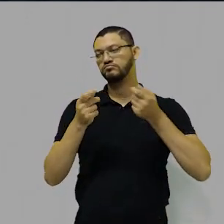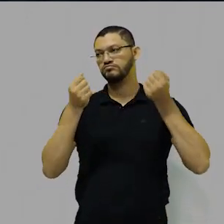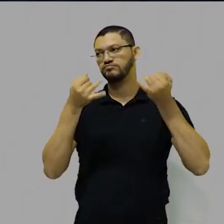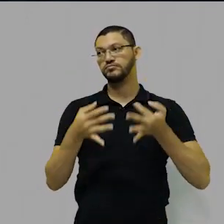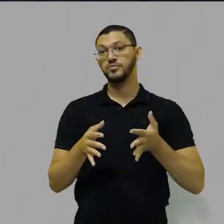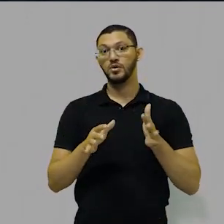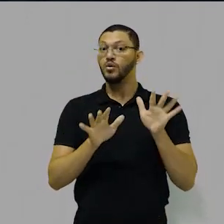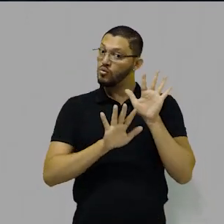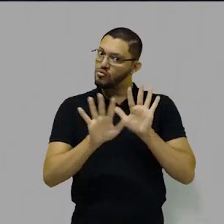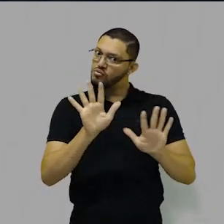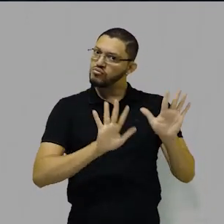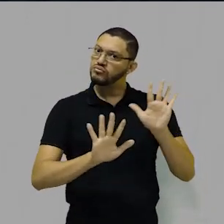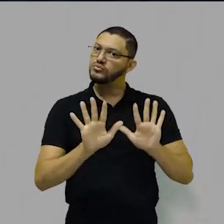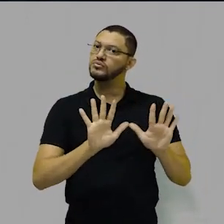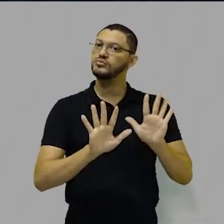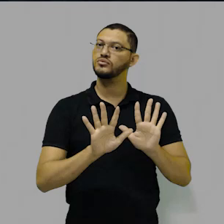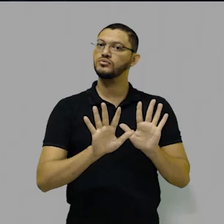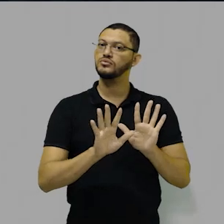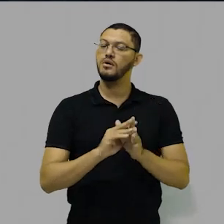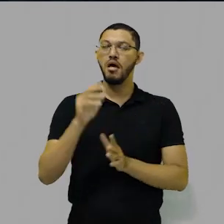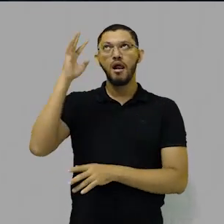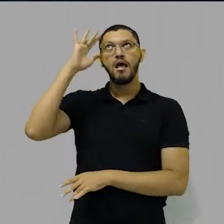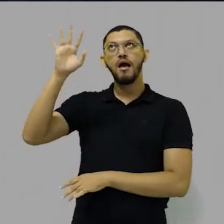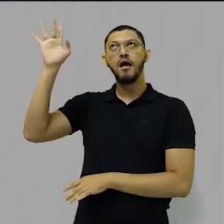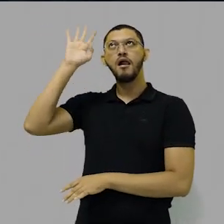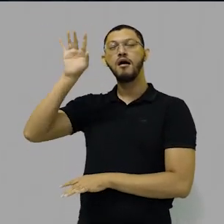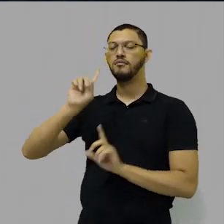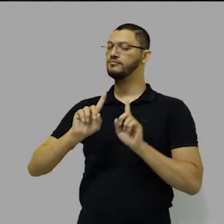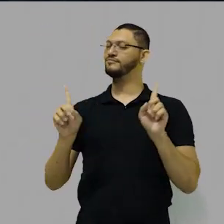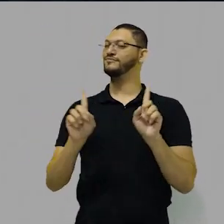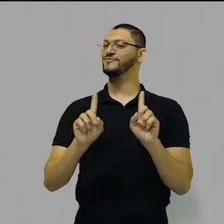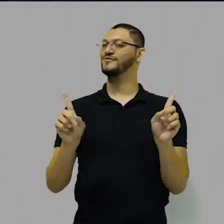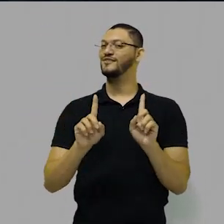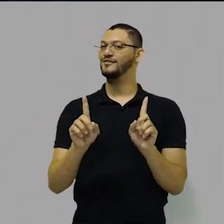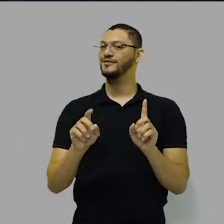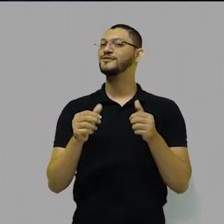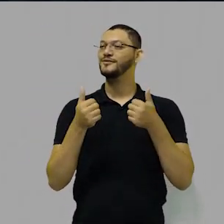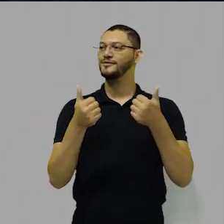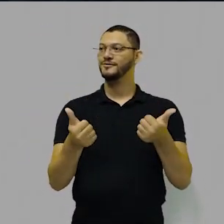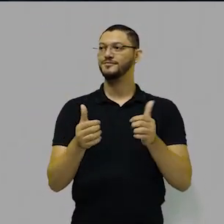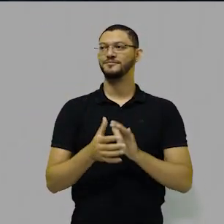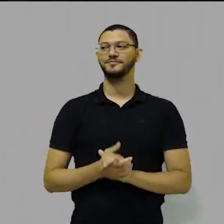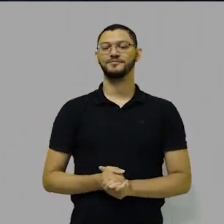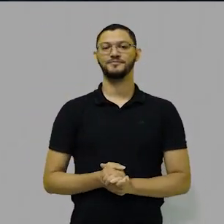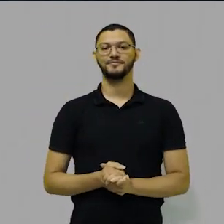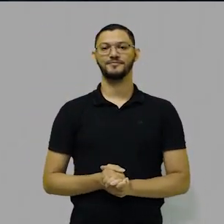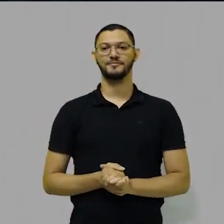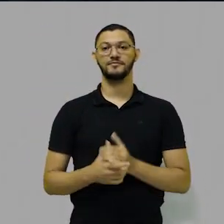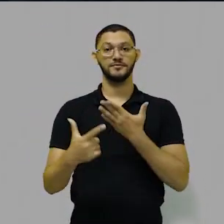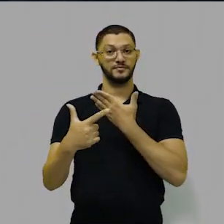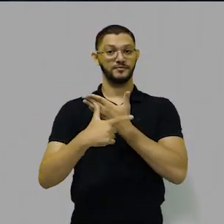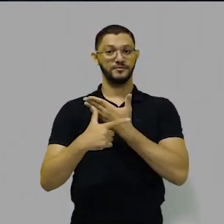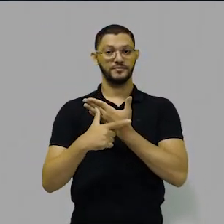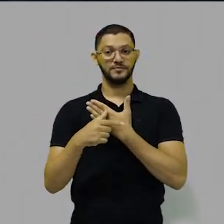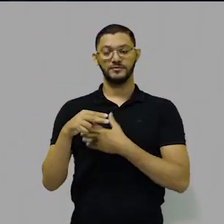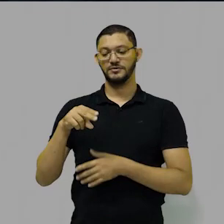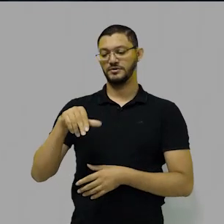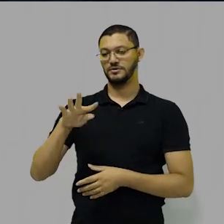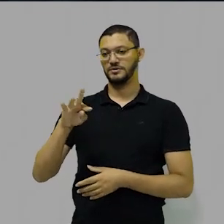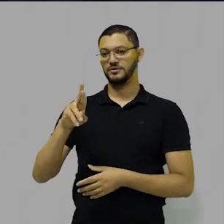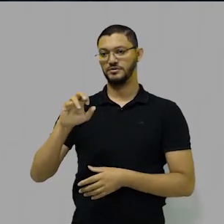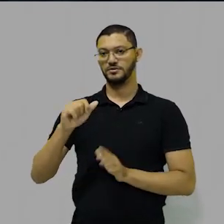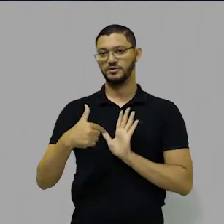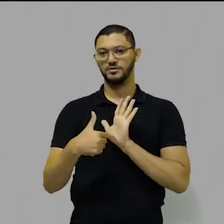é, tenham cuidado. Né? Não se iludam com essa situação. Tudo bem? Funções